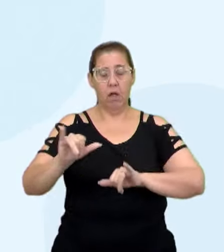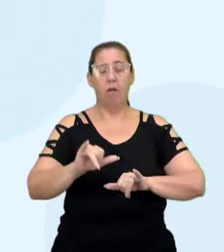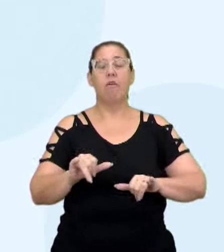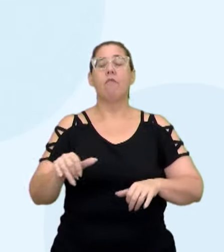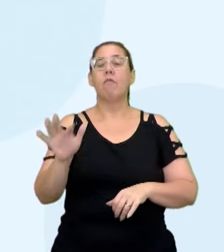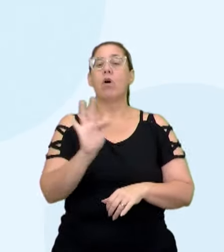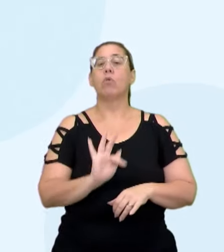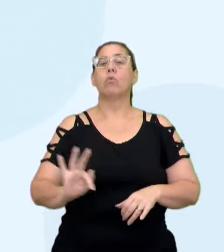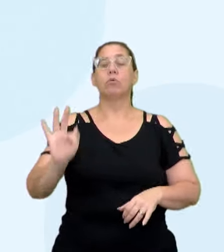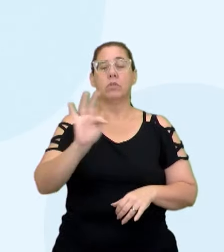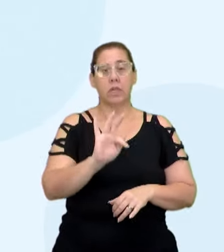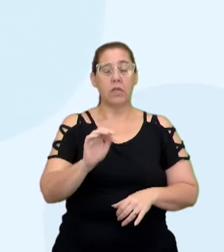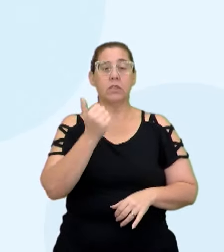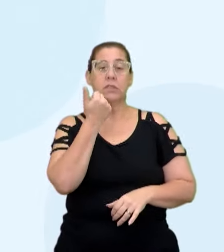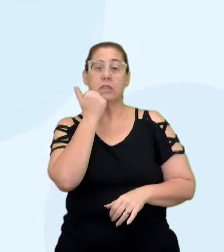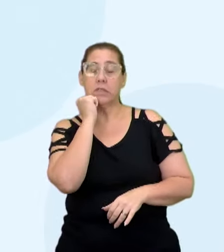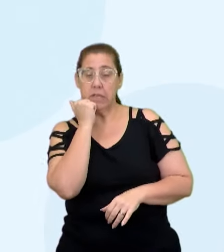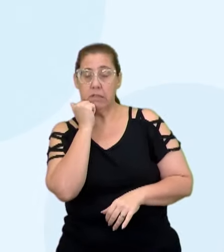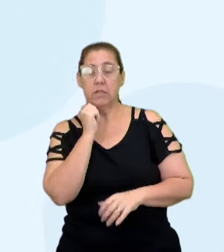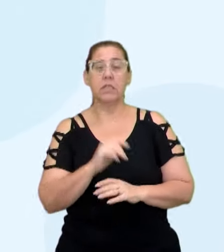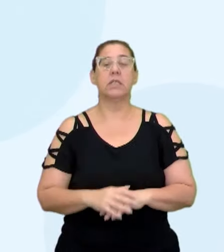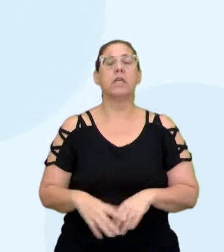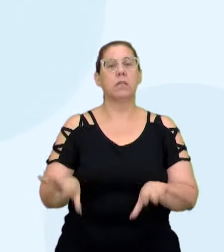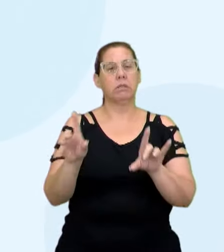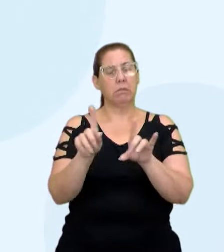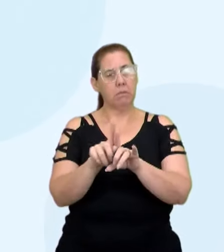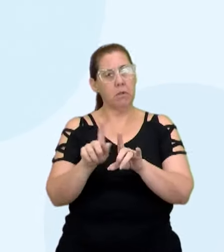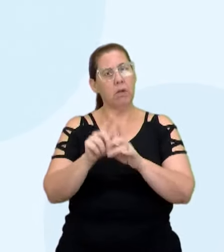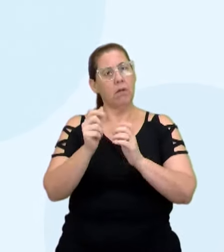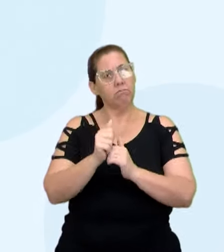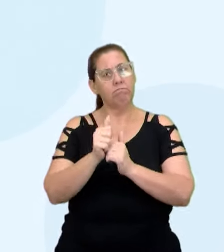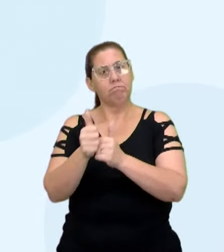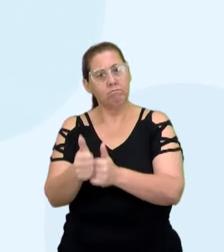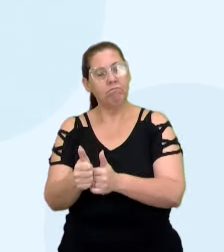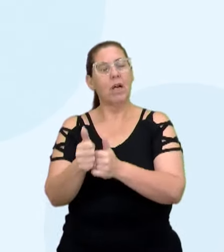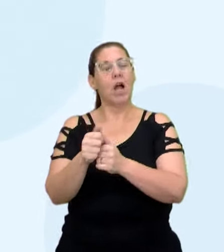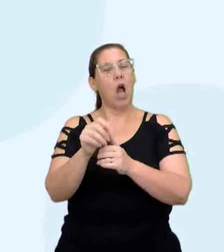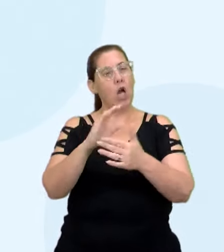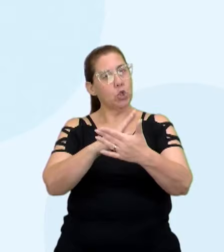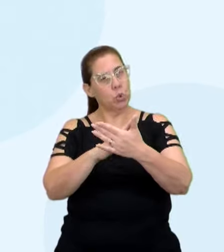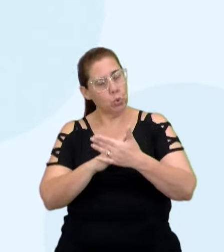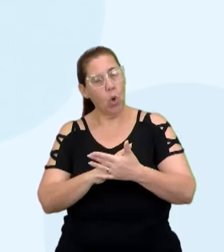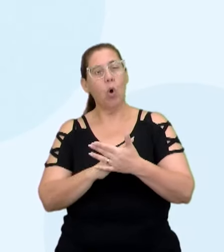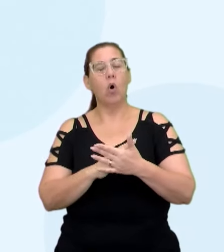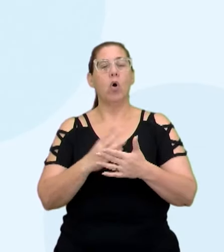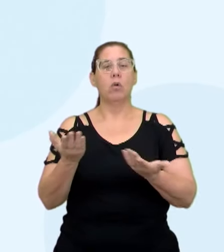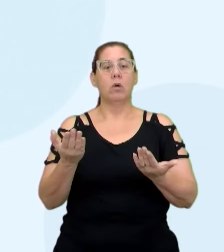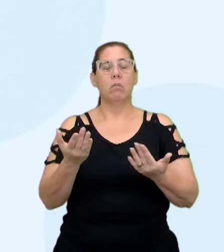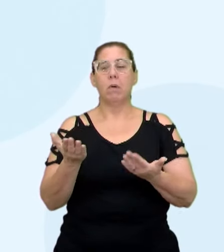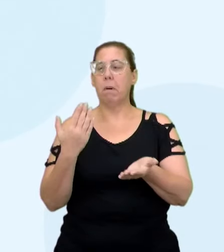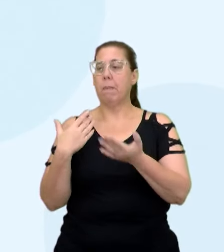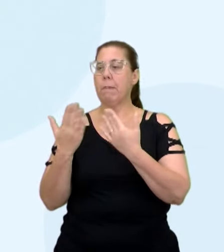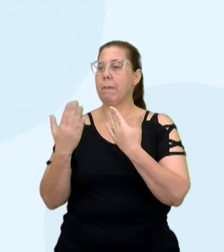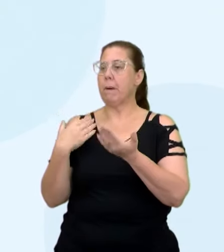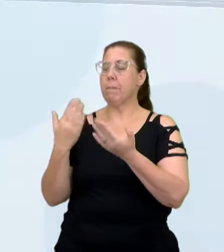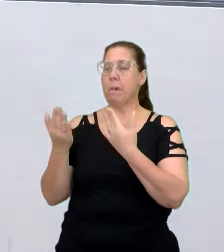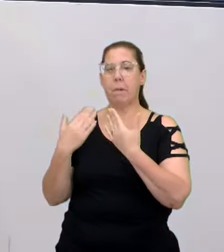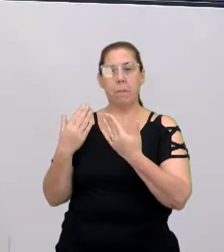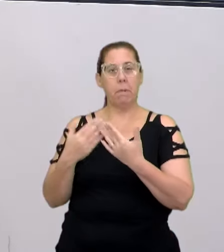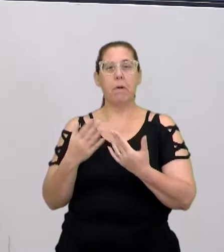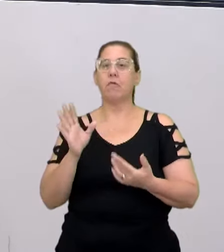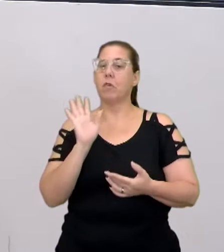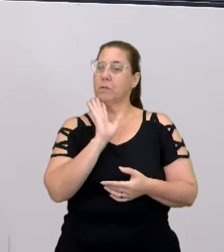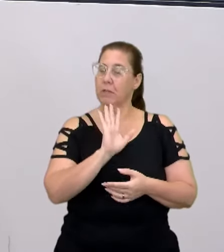da Universidade Nacional de Engenharia e ele então nos acompanhou nessa aula por meio de um bate-papo que foi